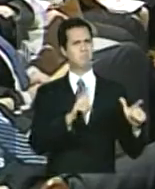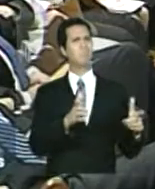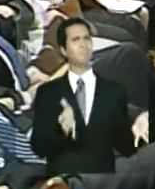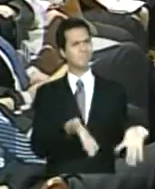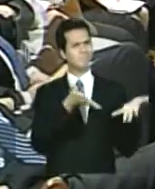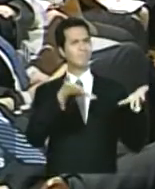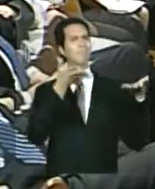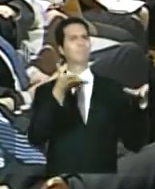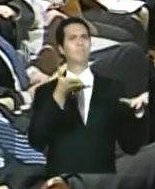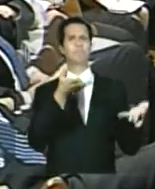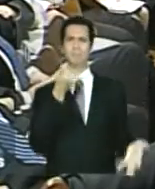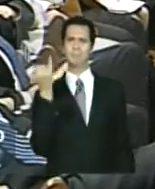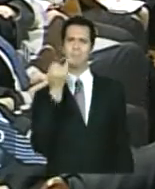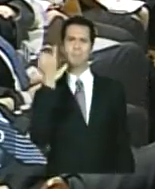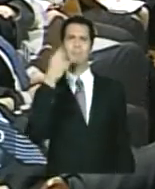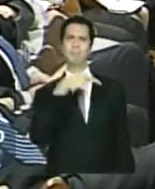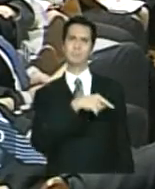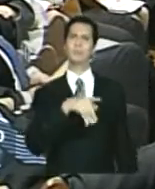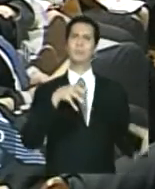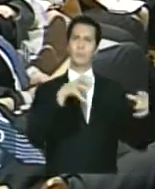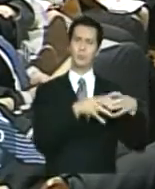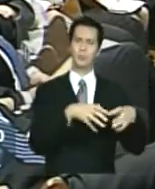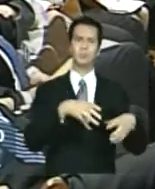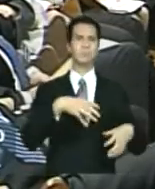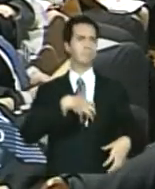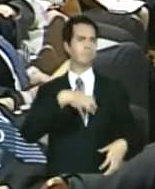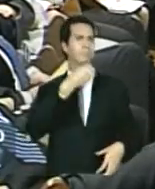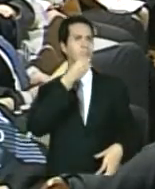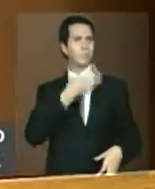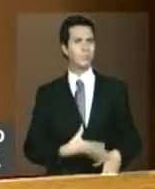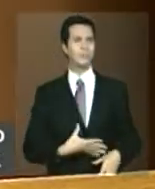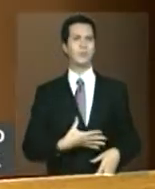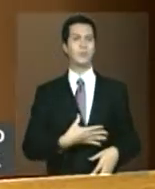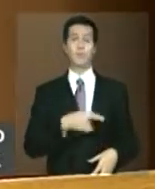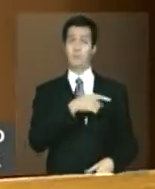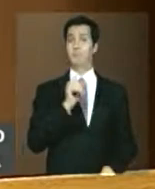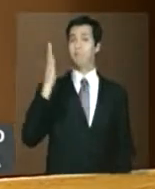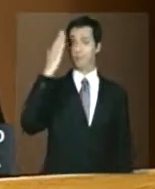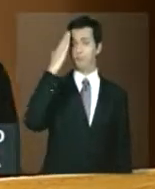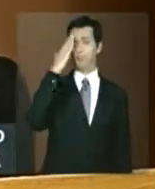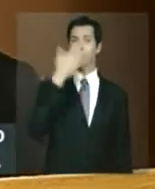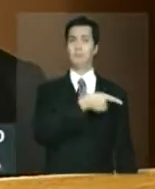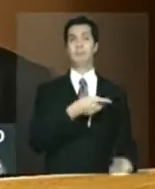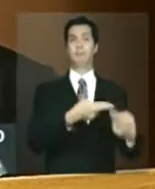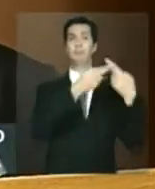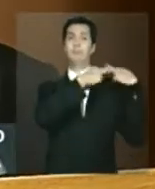e sensível e consciente da responsabilidade